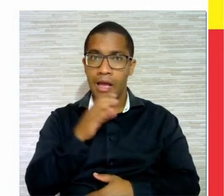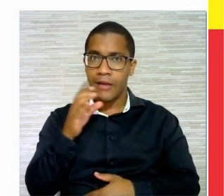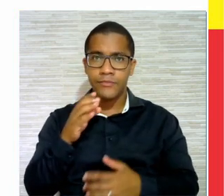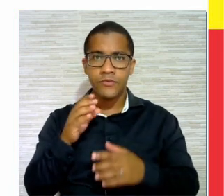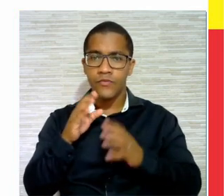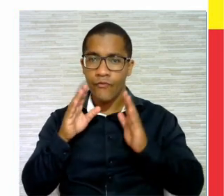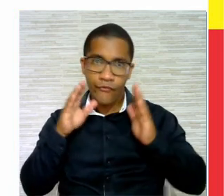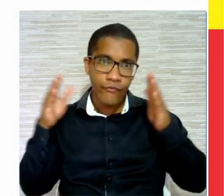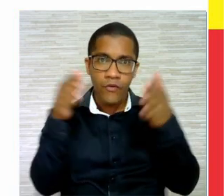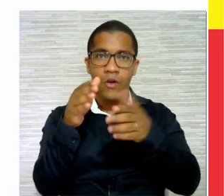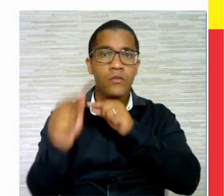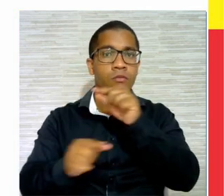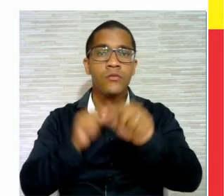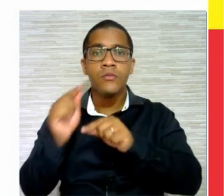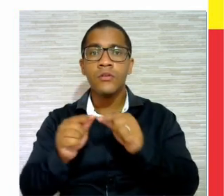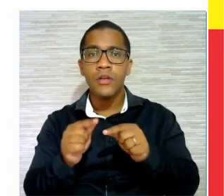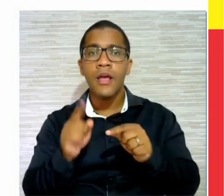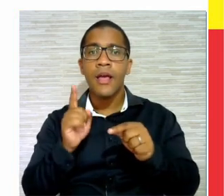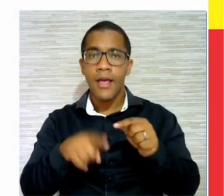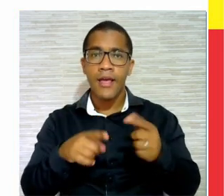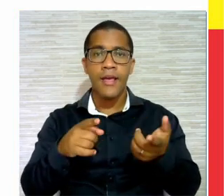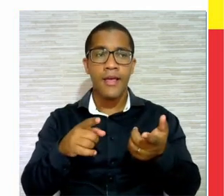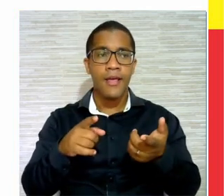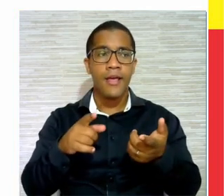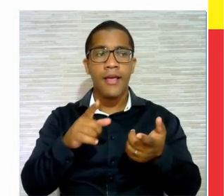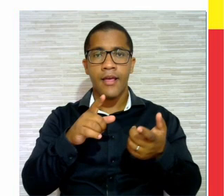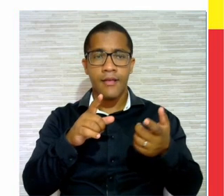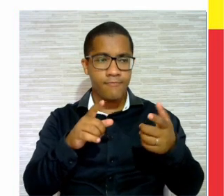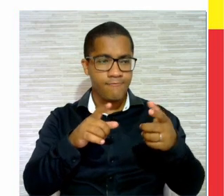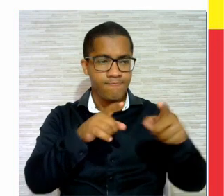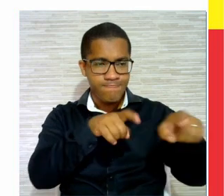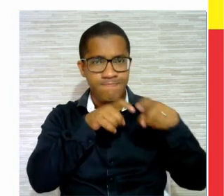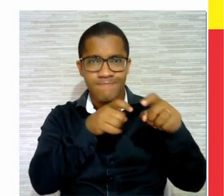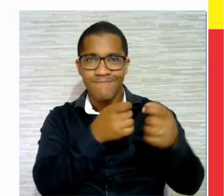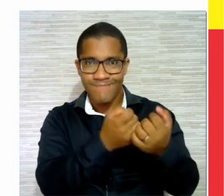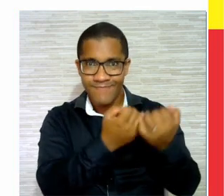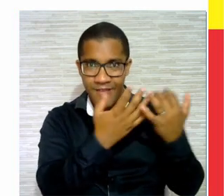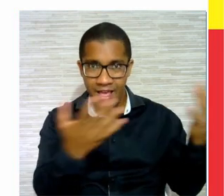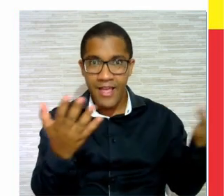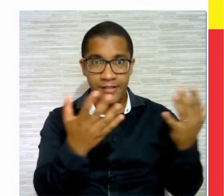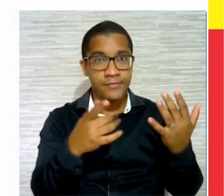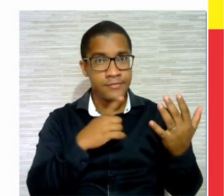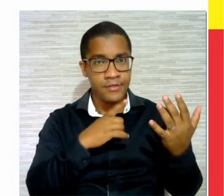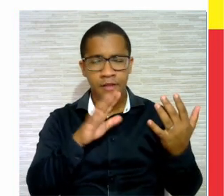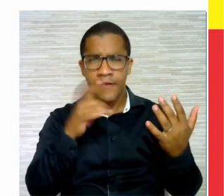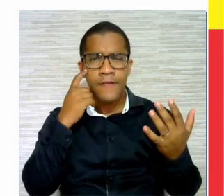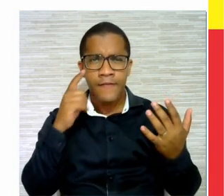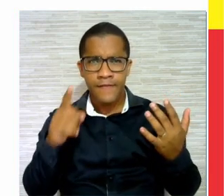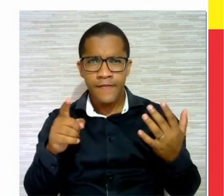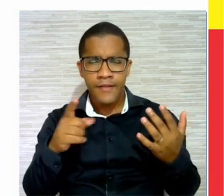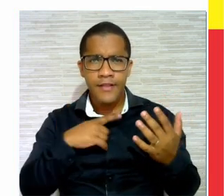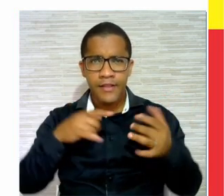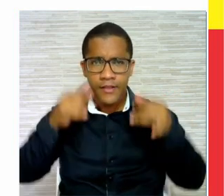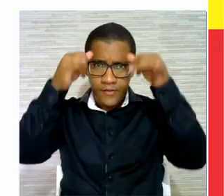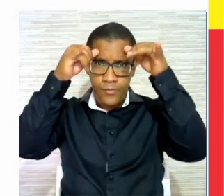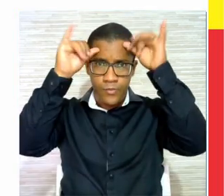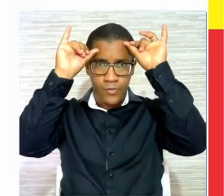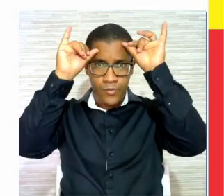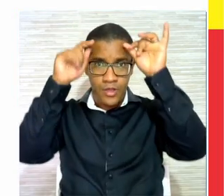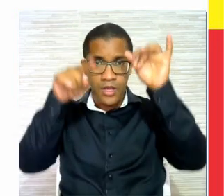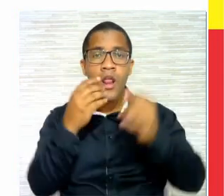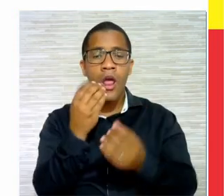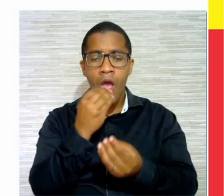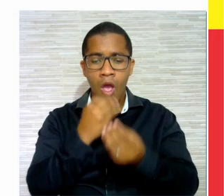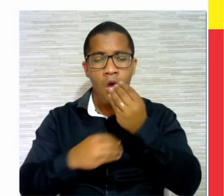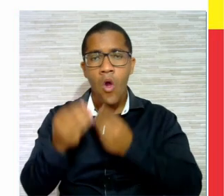intensivamente ligada a essa questão agropecuária. Como assim, professor? Você vê aí na tela os animais, né, o gado,